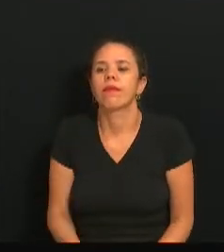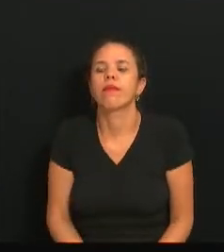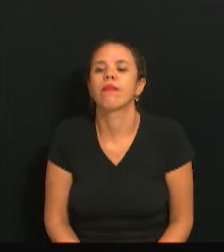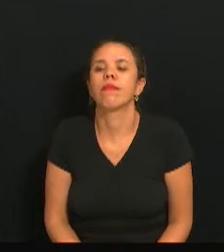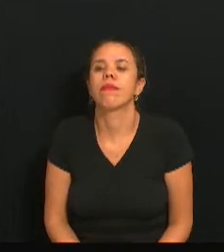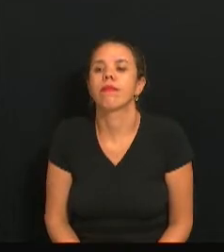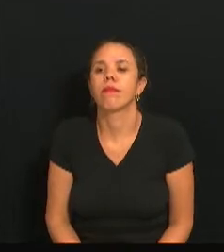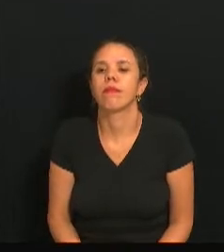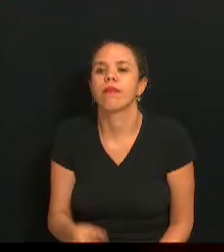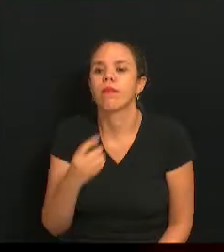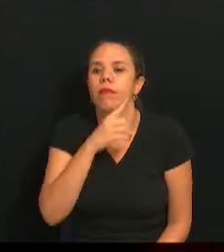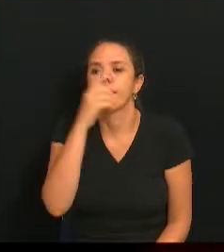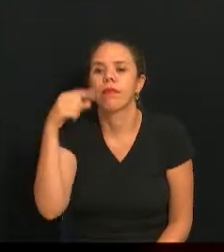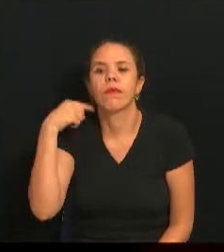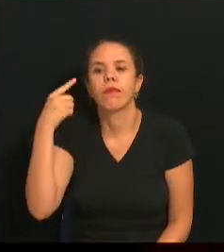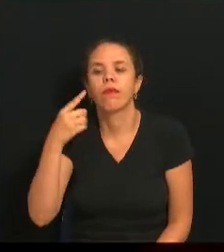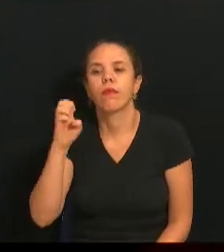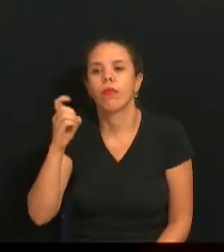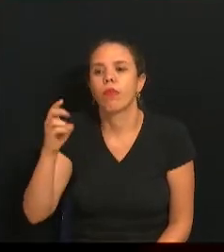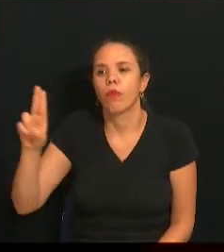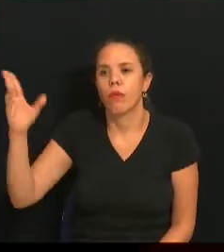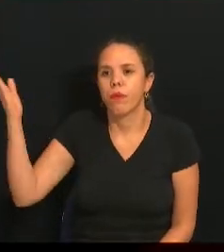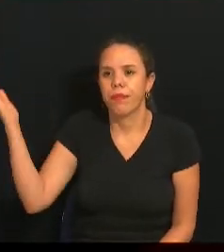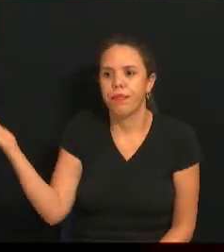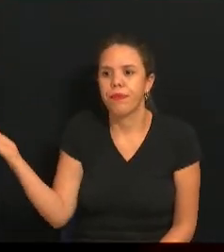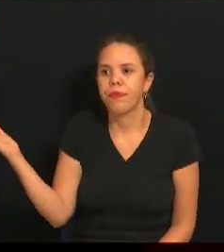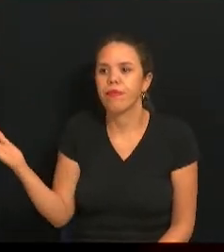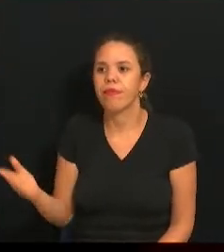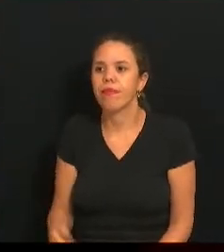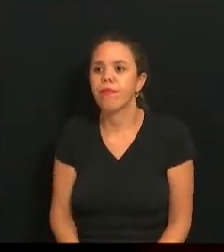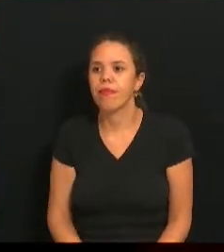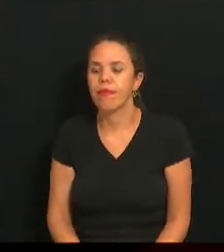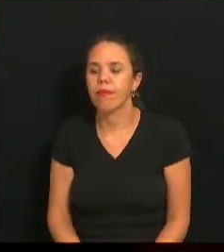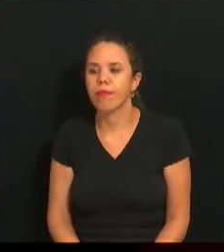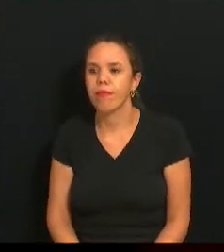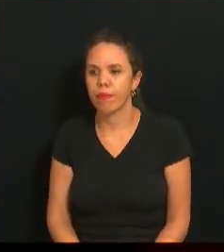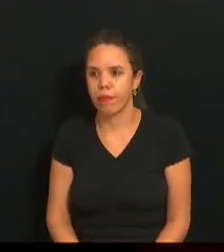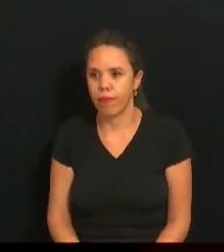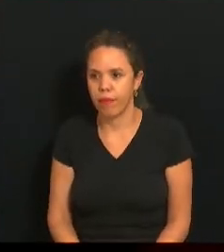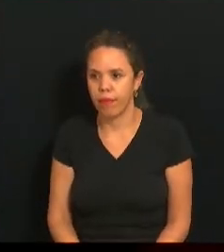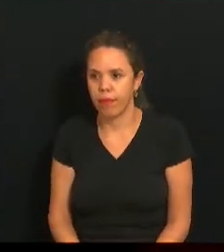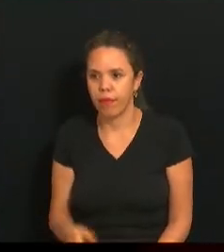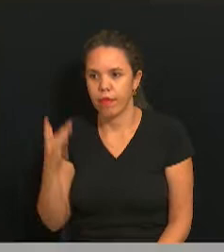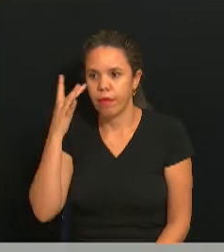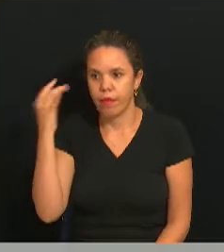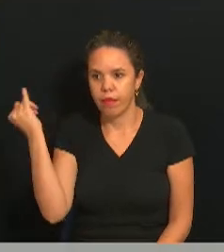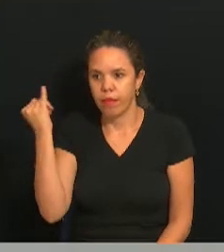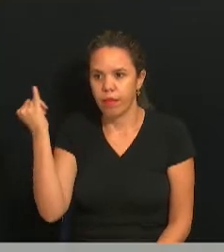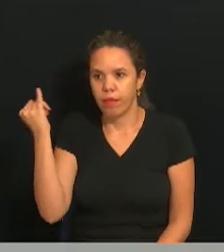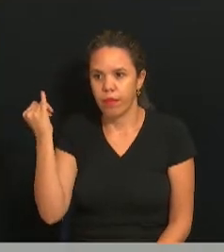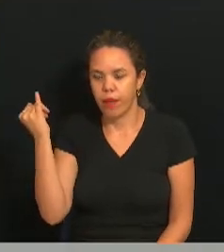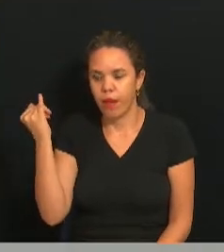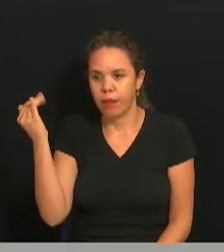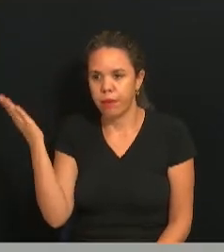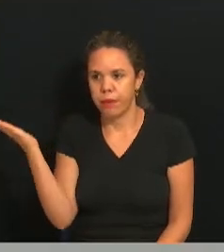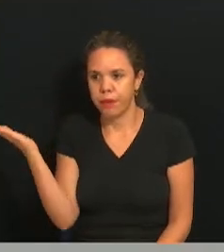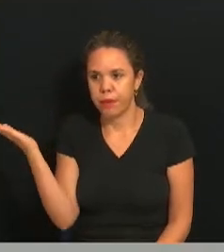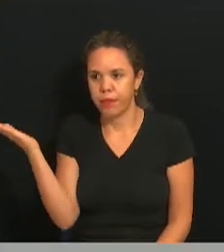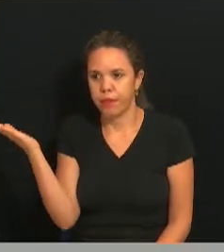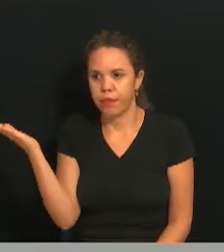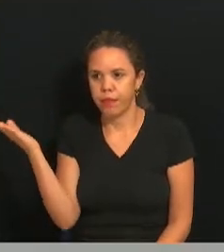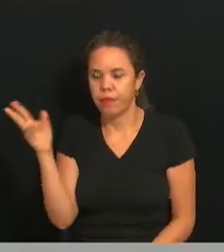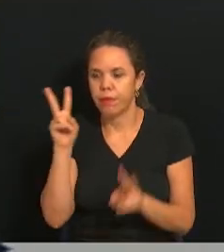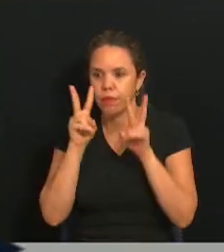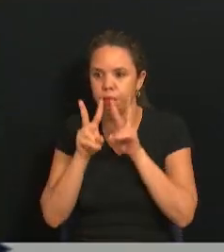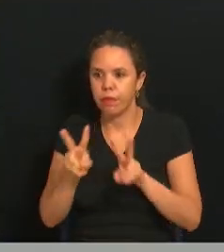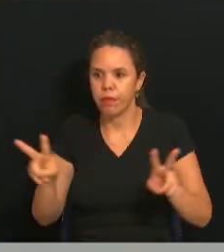dia, Eduardo Ribeiro, doutor Eduardo Ribeiro. Eu acho extremamente importante, essa visão